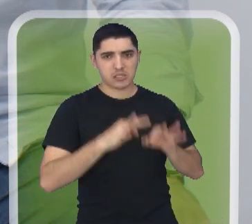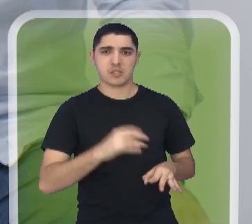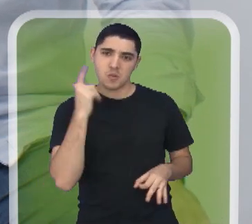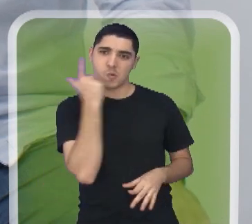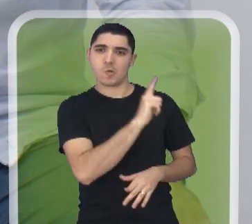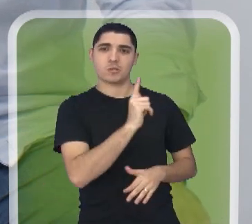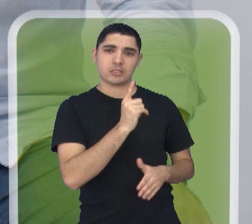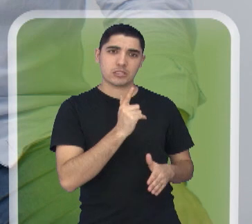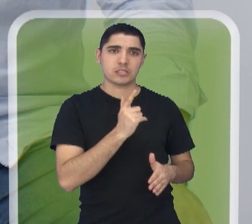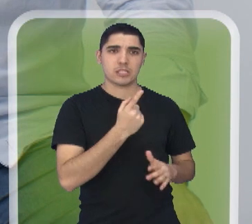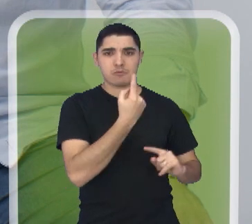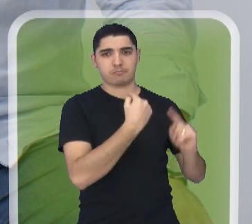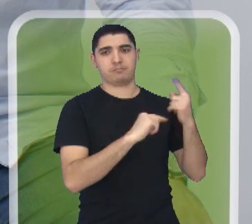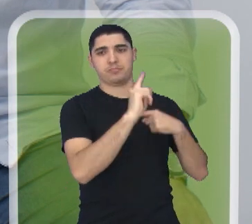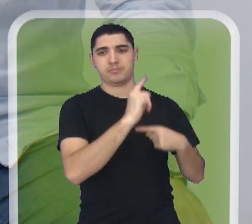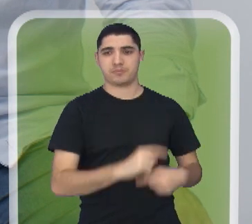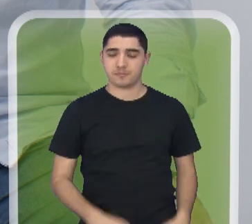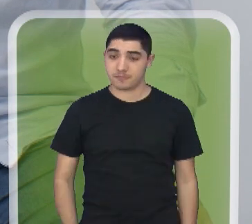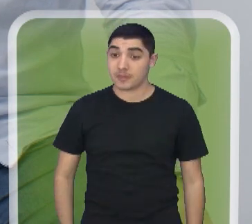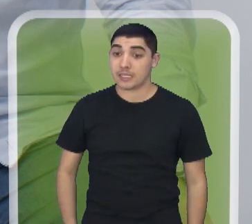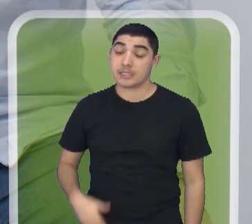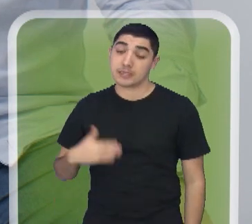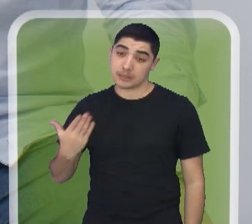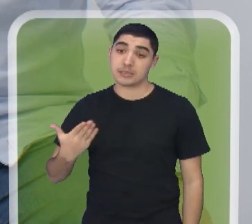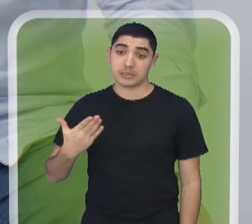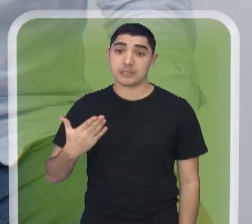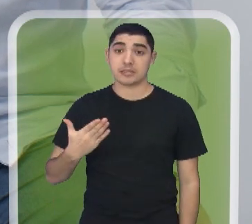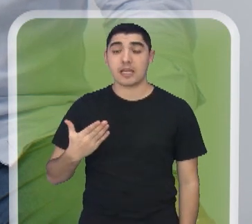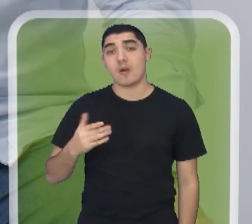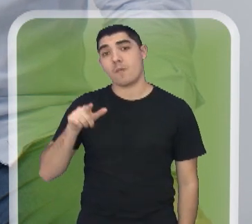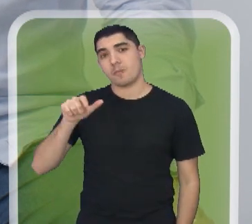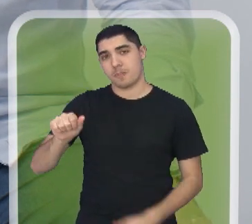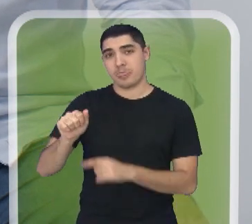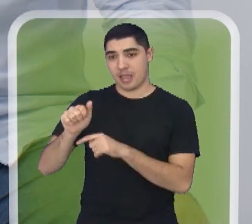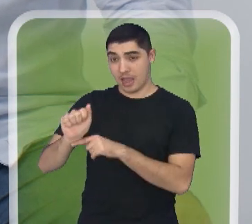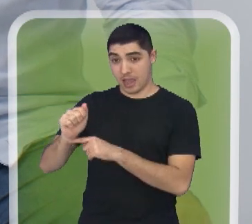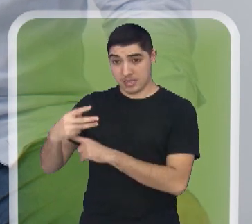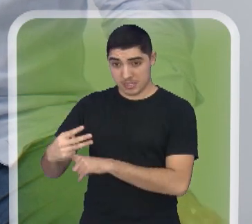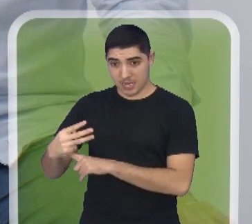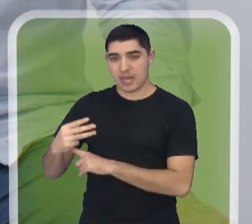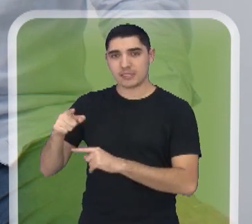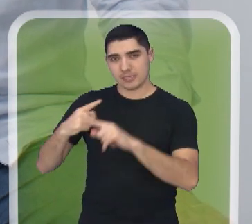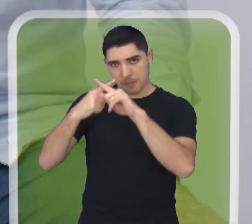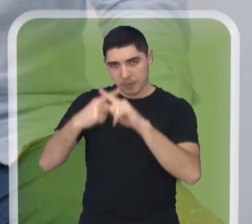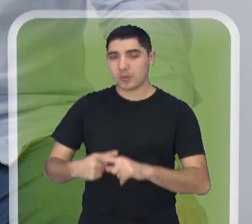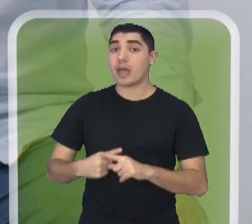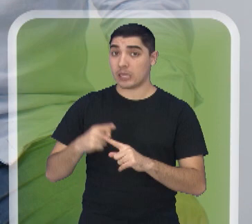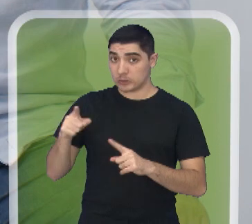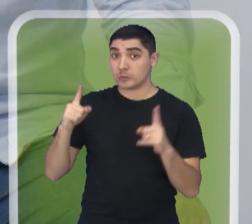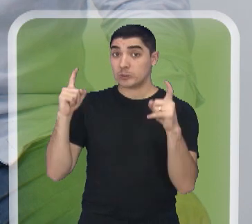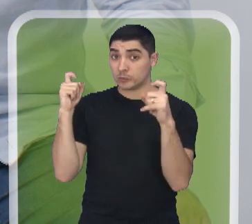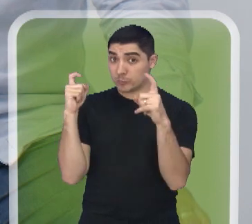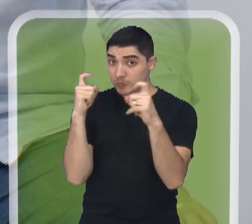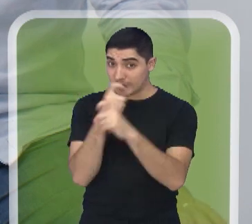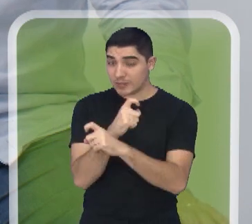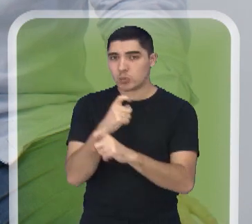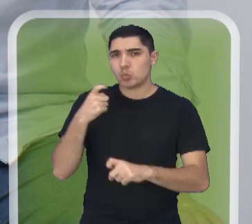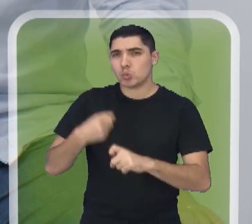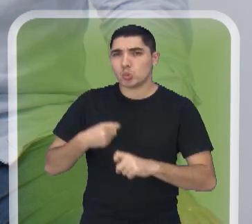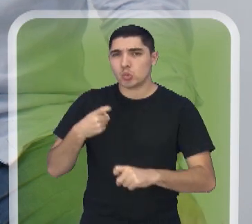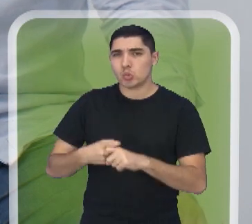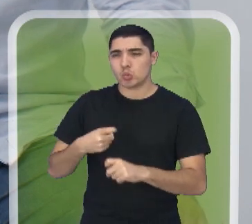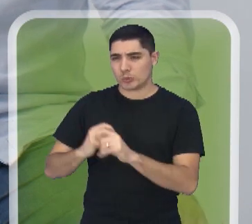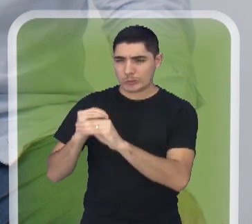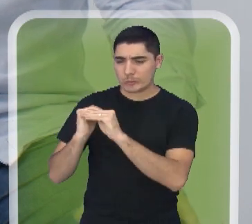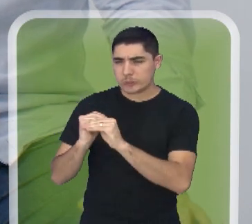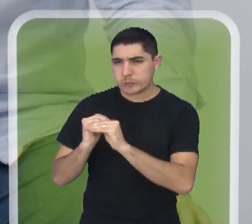mais? Eu acho que a A3 ela é uma competição muito nivelada. E eu acho que esse ano foi talvez o